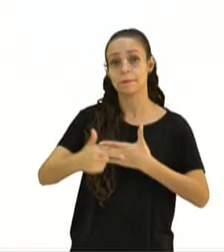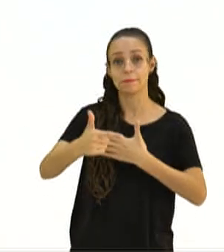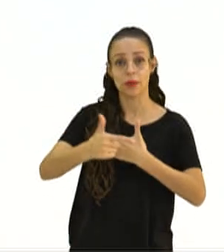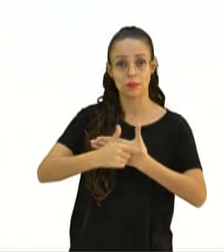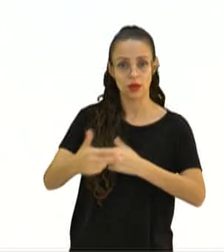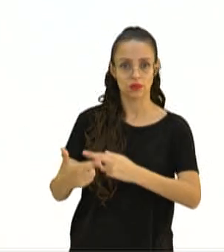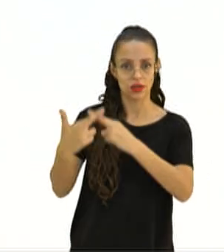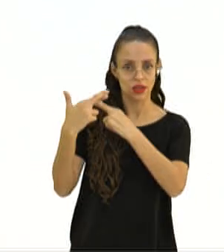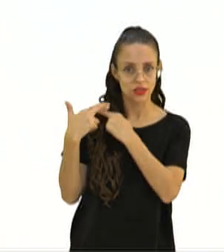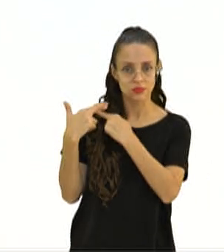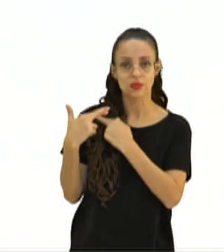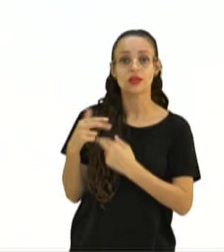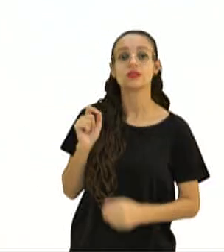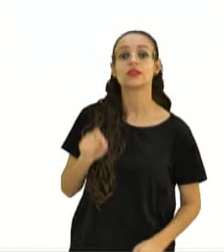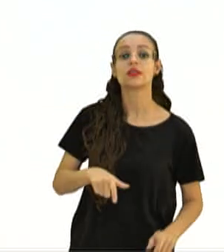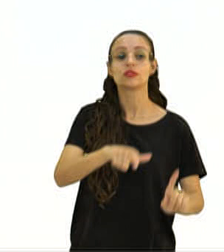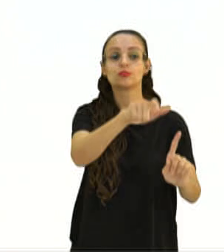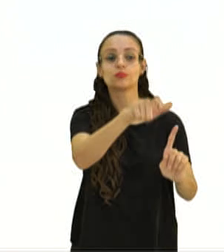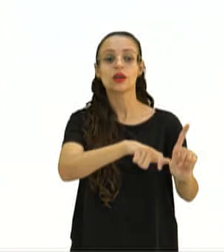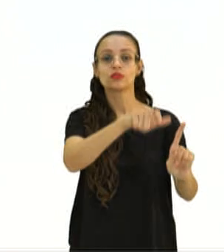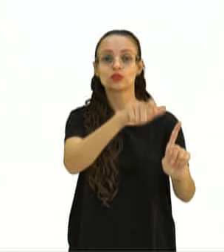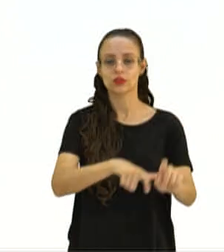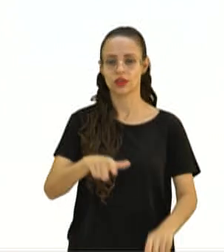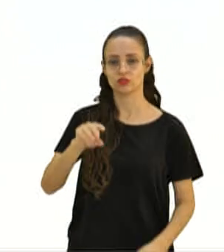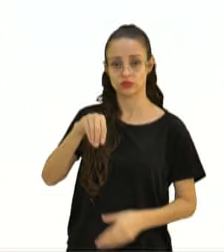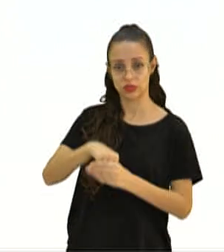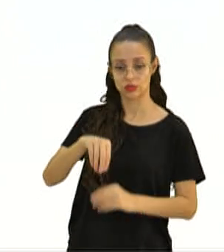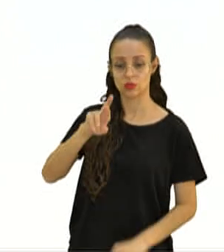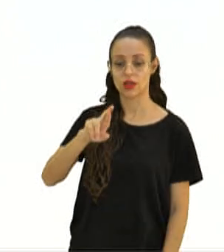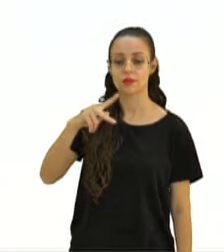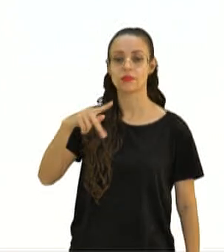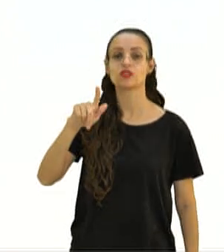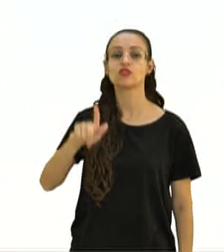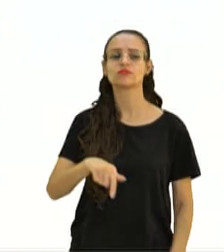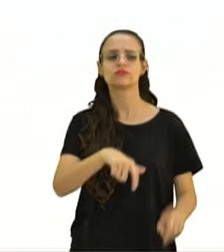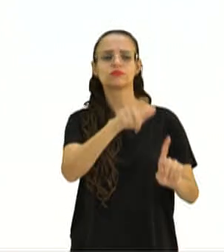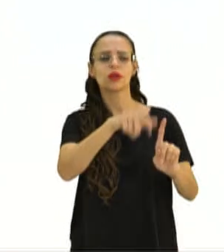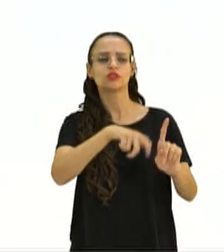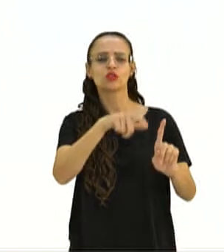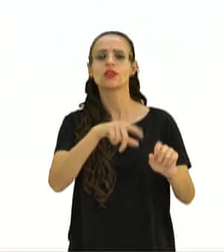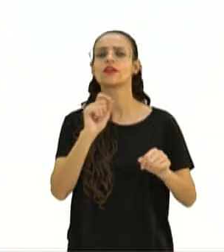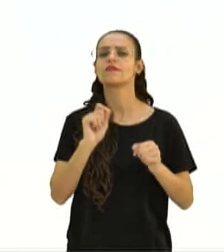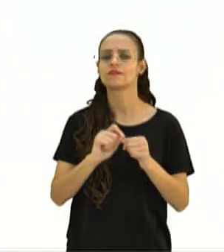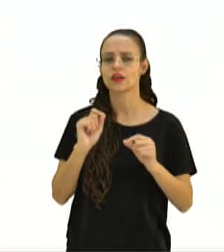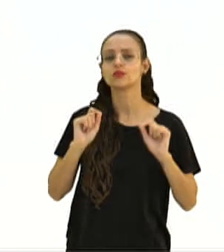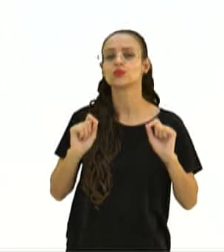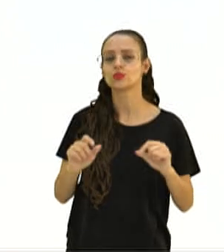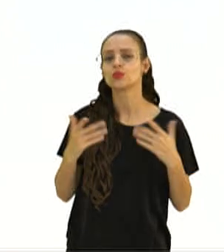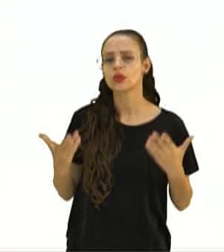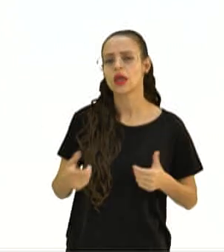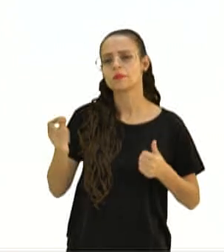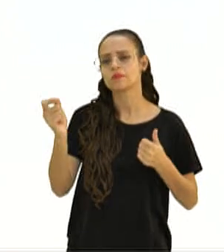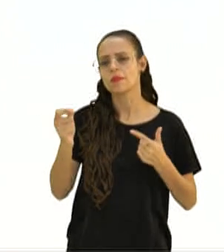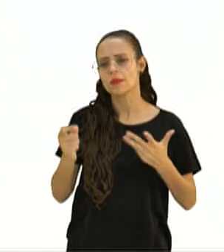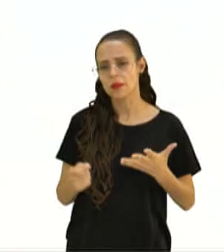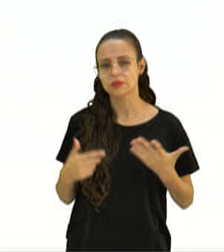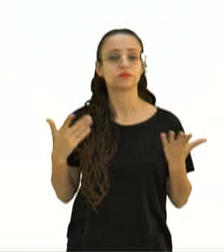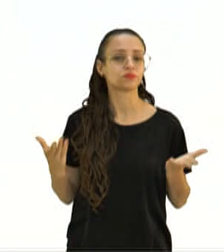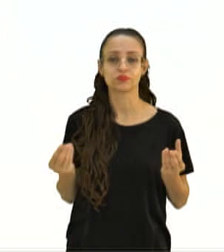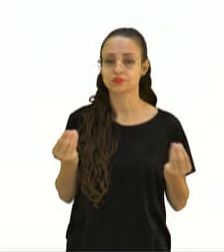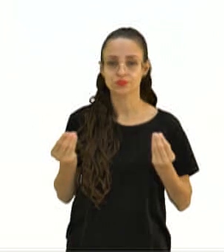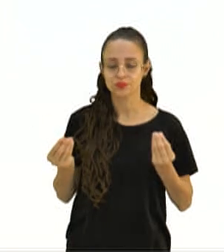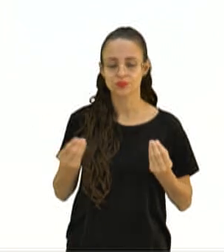do jogador personagem no RPG? Né? Então, o que o jogador personagem faz no jogo de